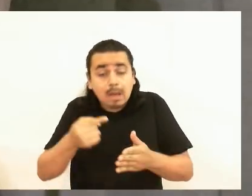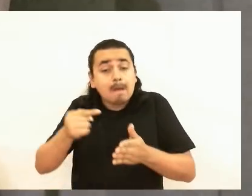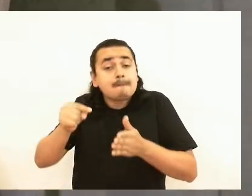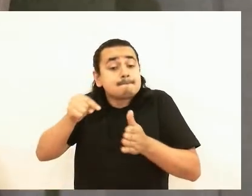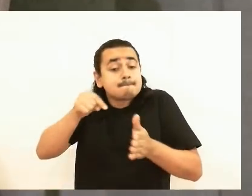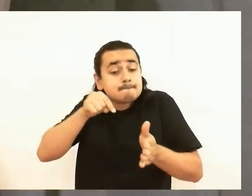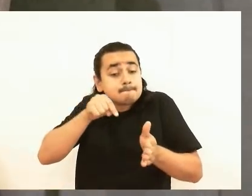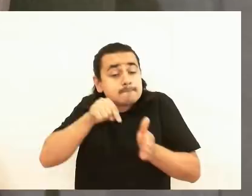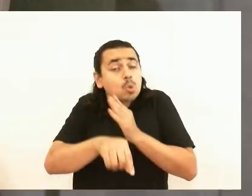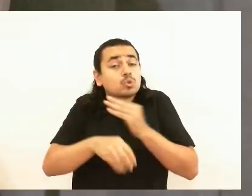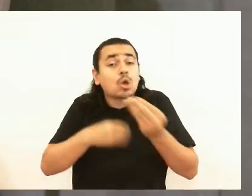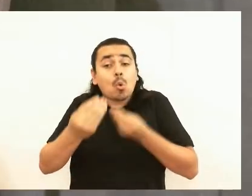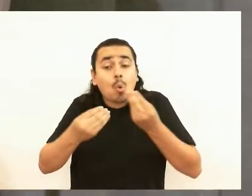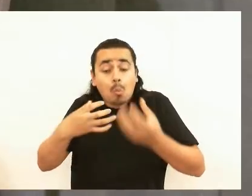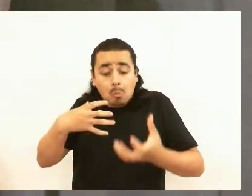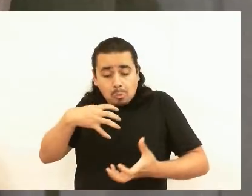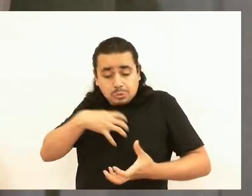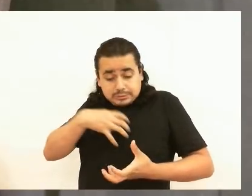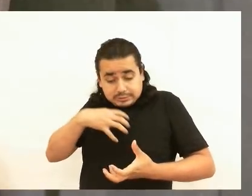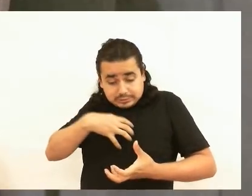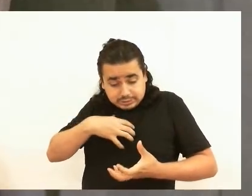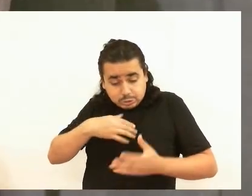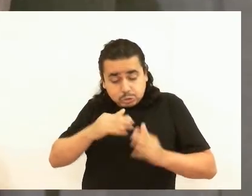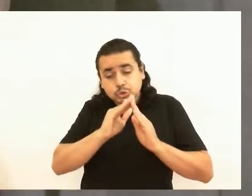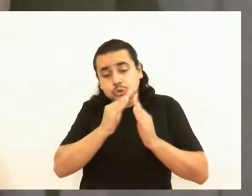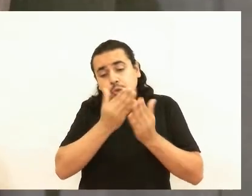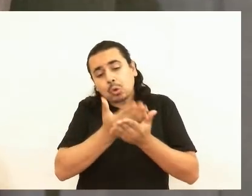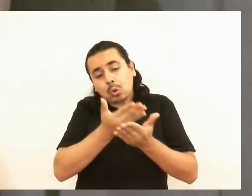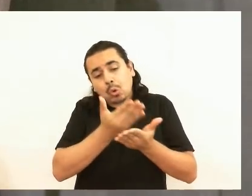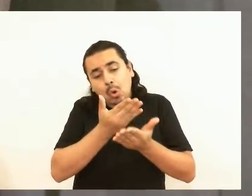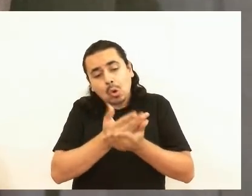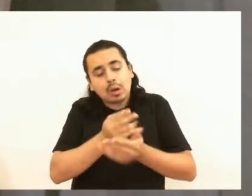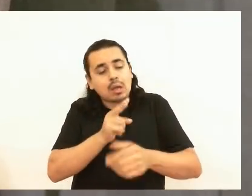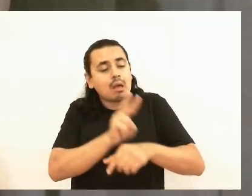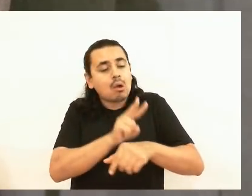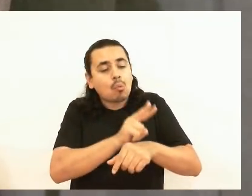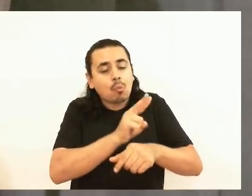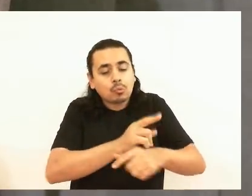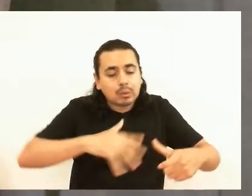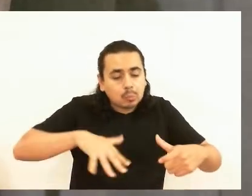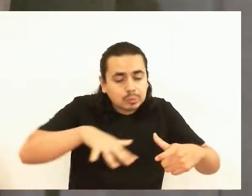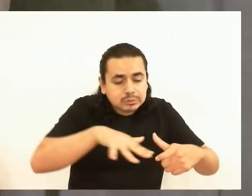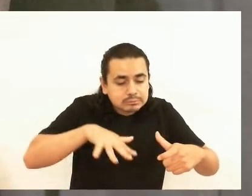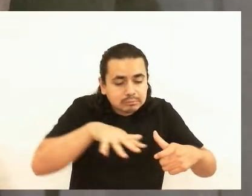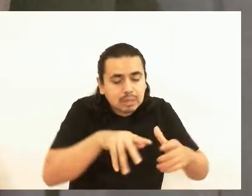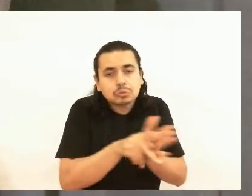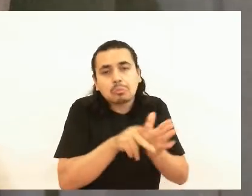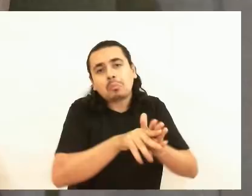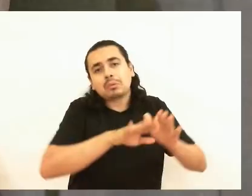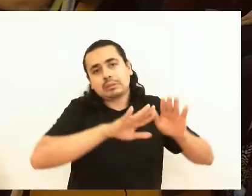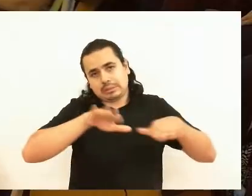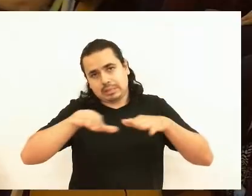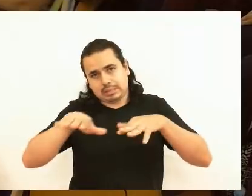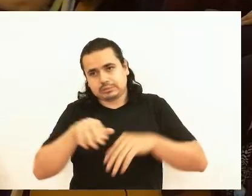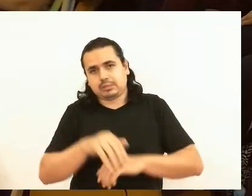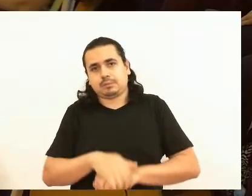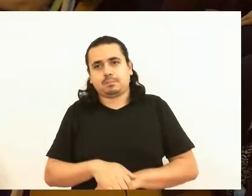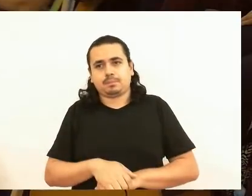é sobre como você sente que as escolas tratam os seus espaços para as crianças